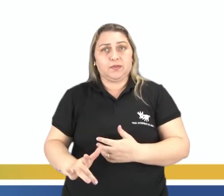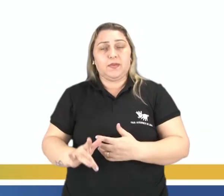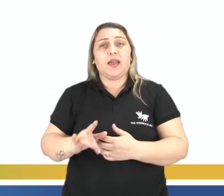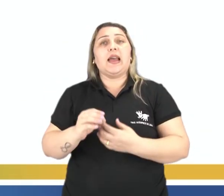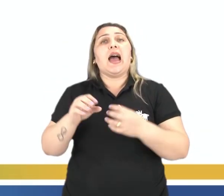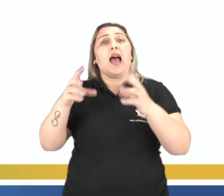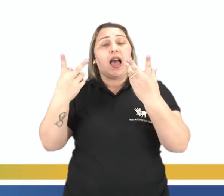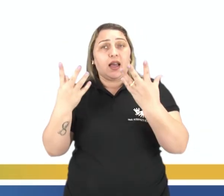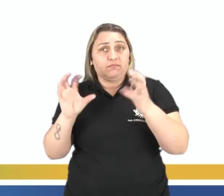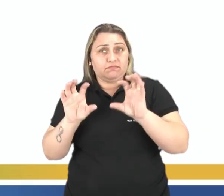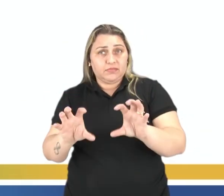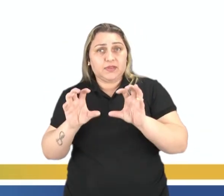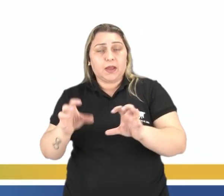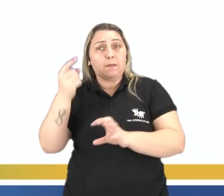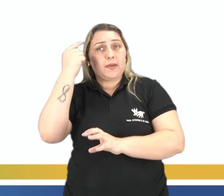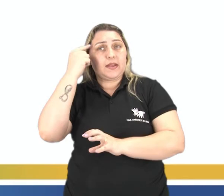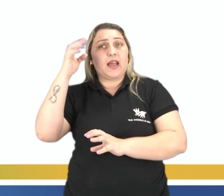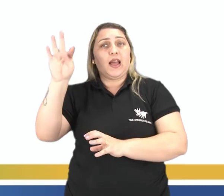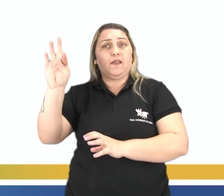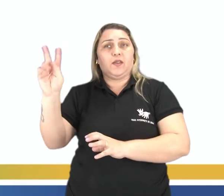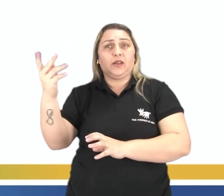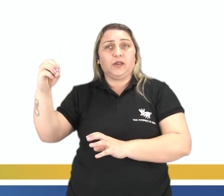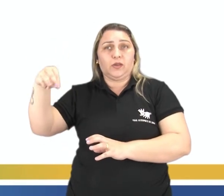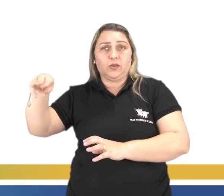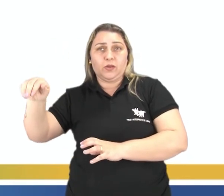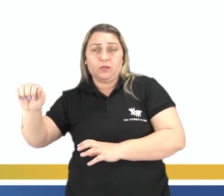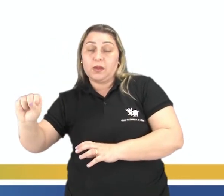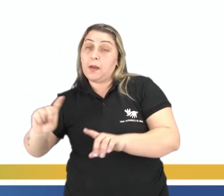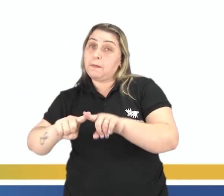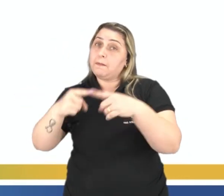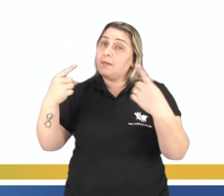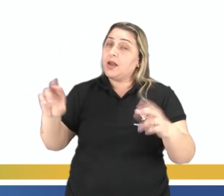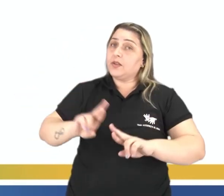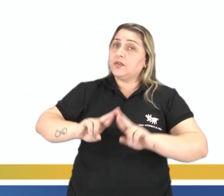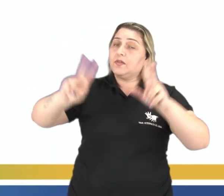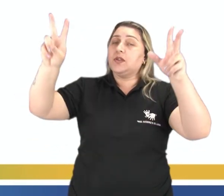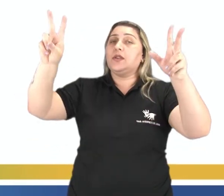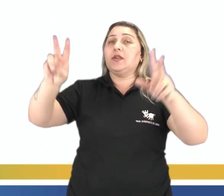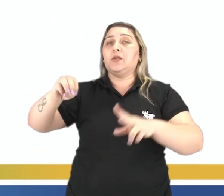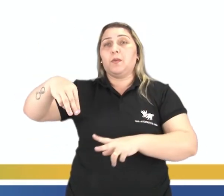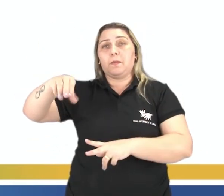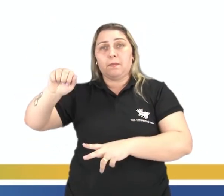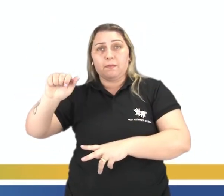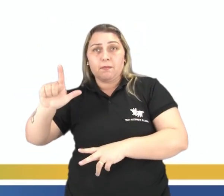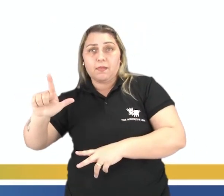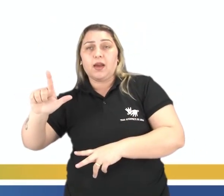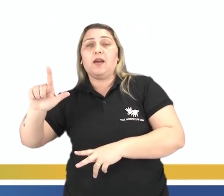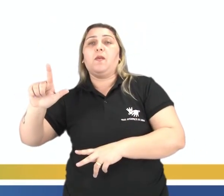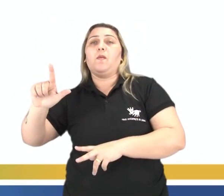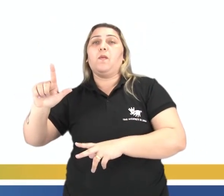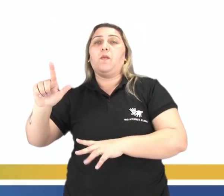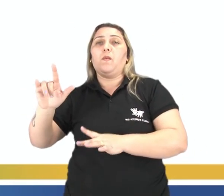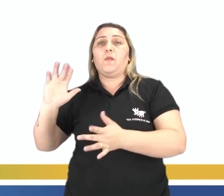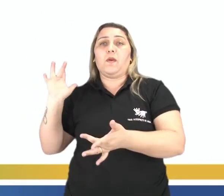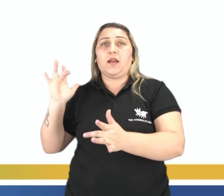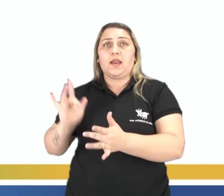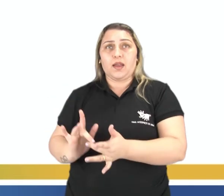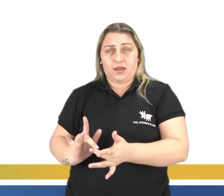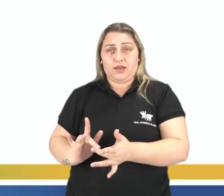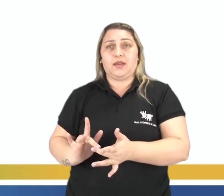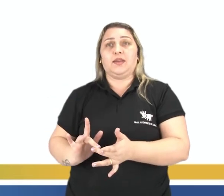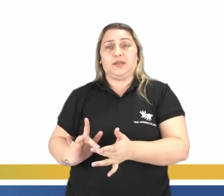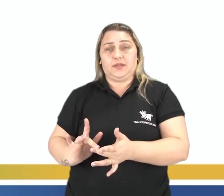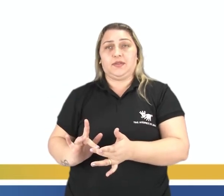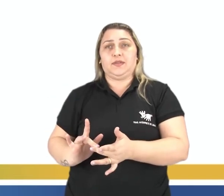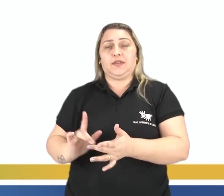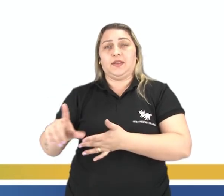mesma forma que pensava Thomas Malthus. No entanto, diferentemente do malthusianismo clássico, o neomalthusiano, e aí nós